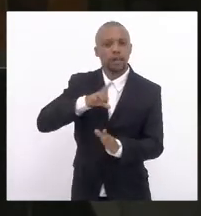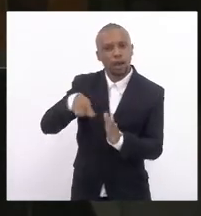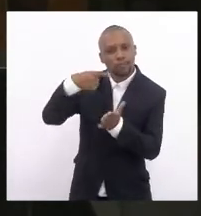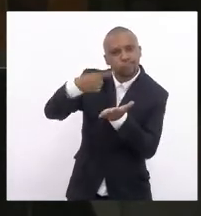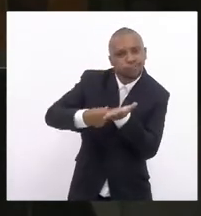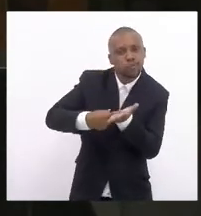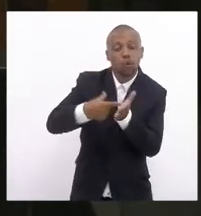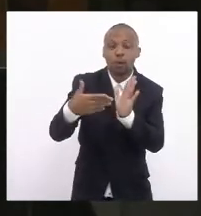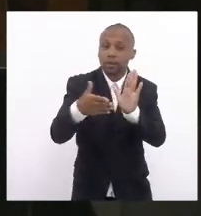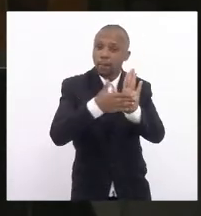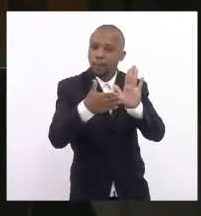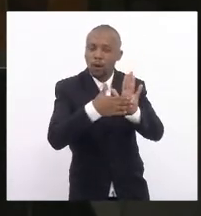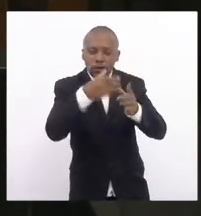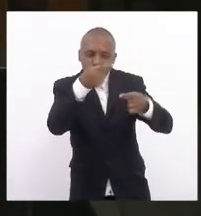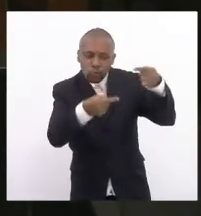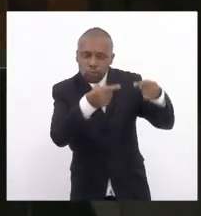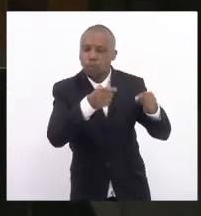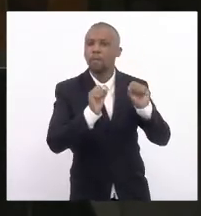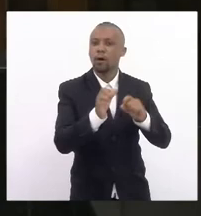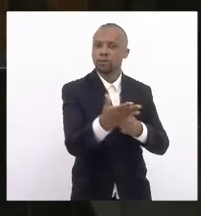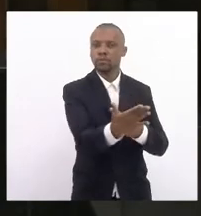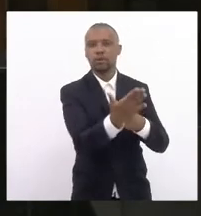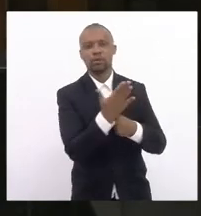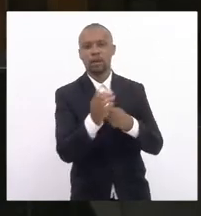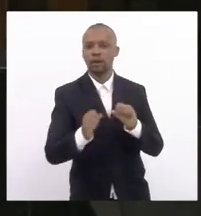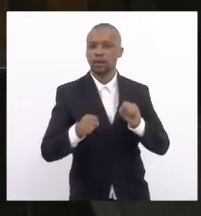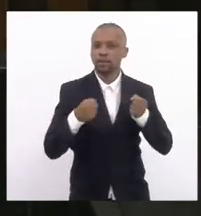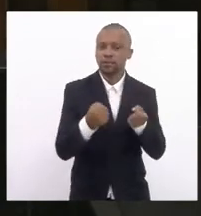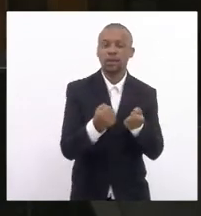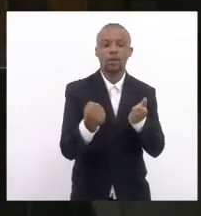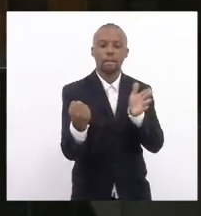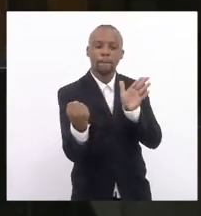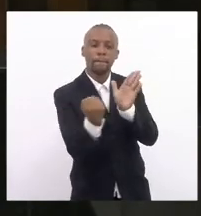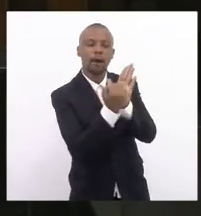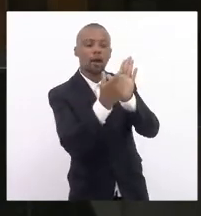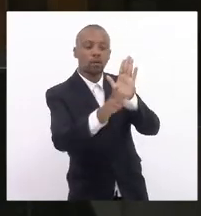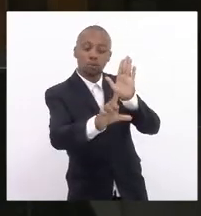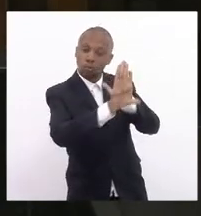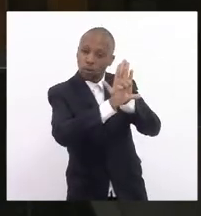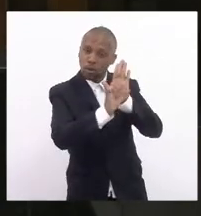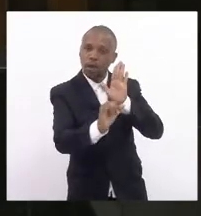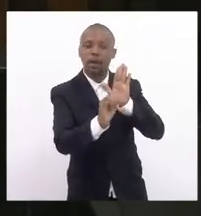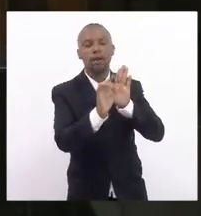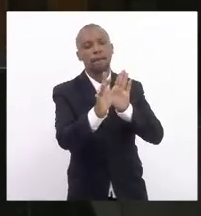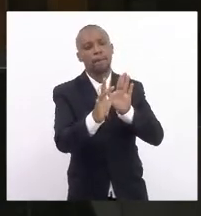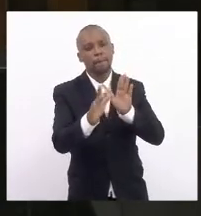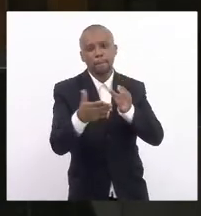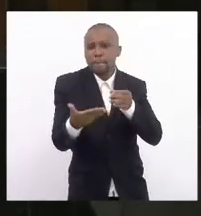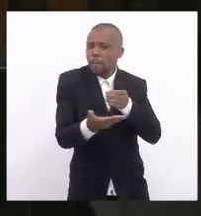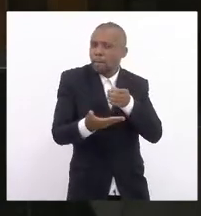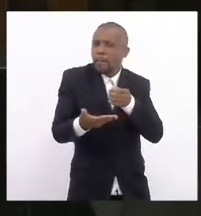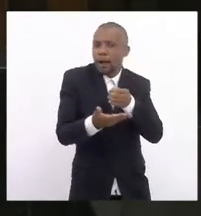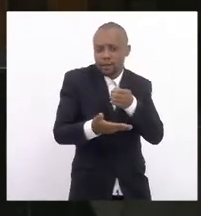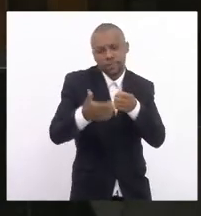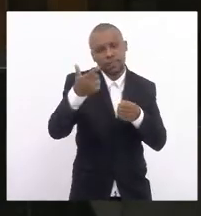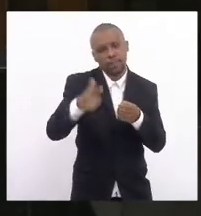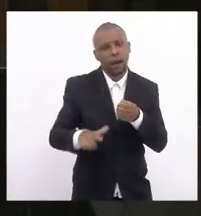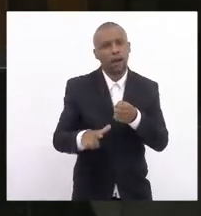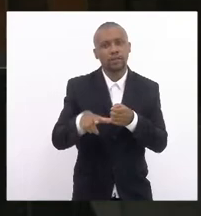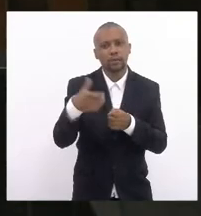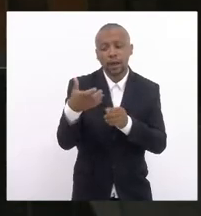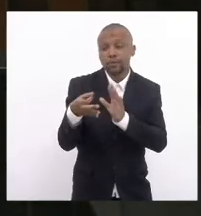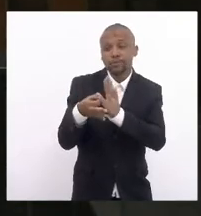condições de nos ajudar a garantir um marco legal mais sólido. Então, quero dizer que o meu parecer na Comissão de Educação